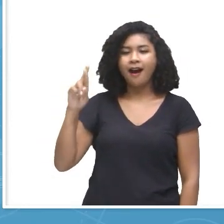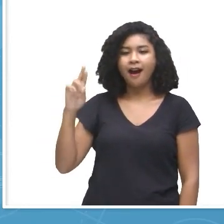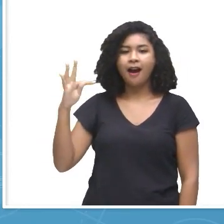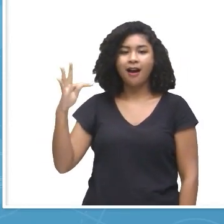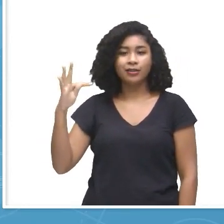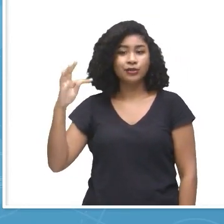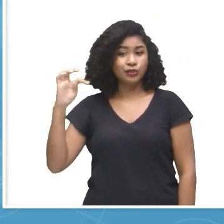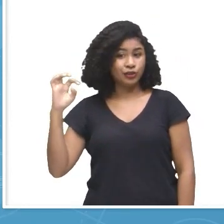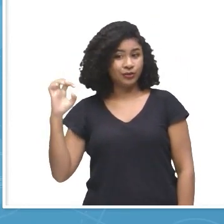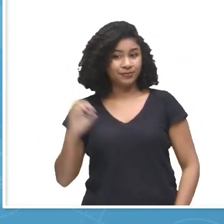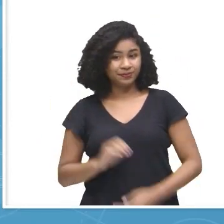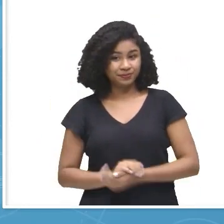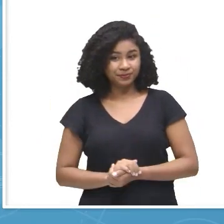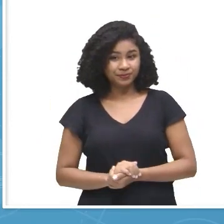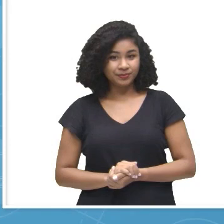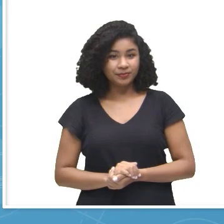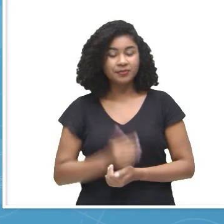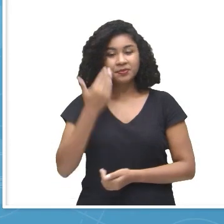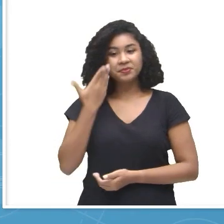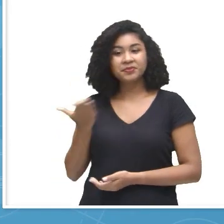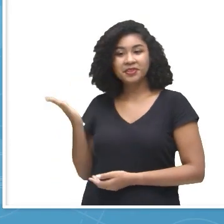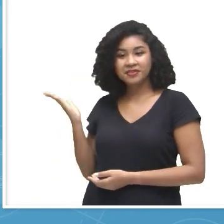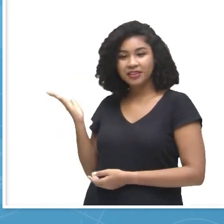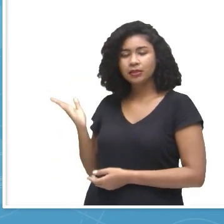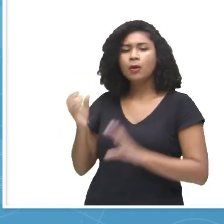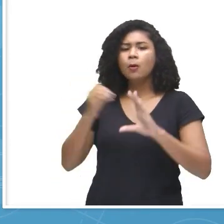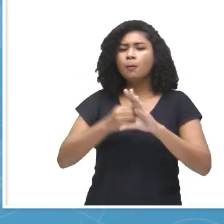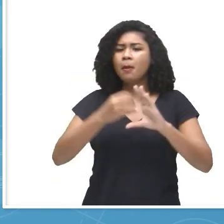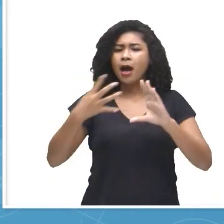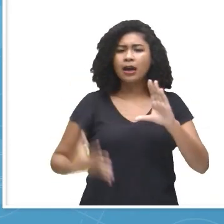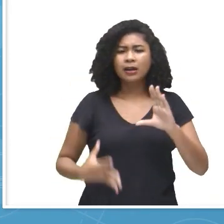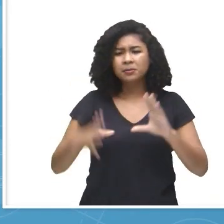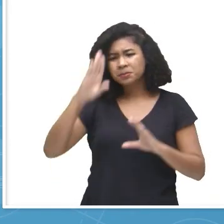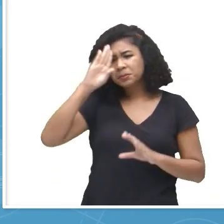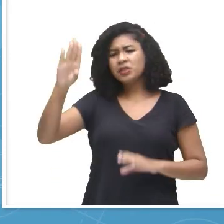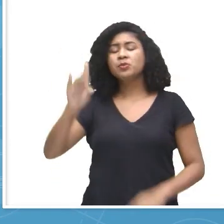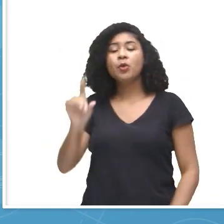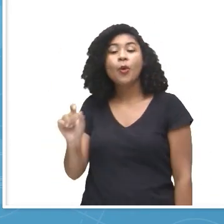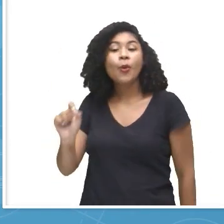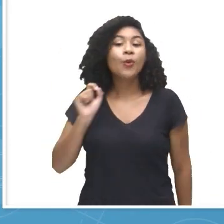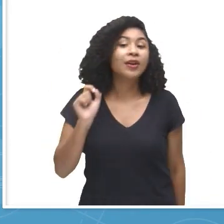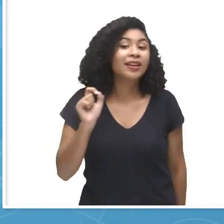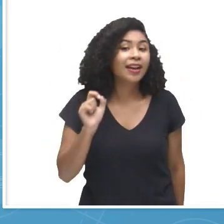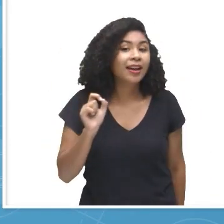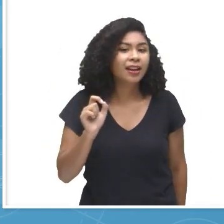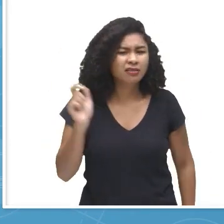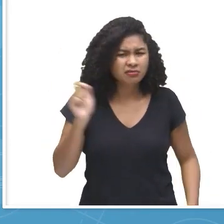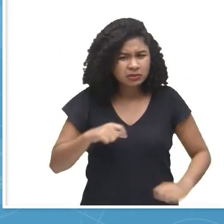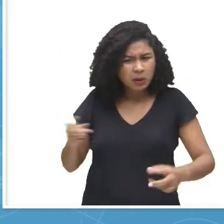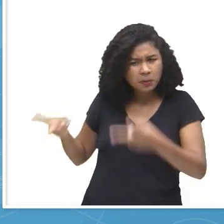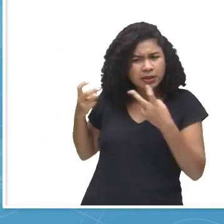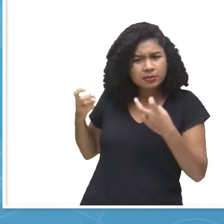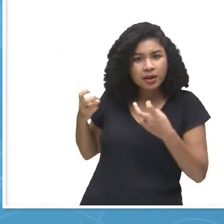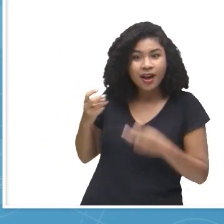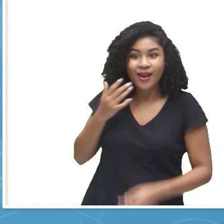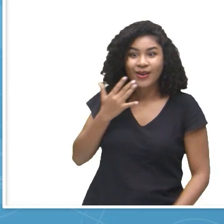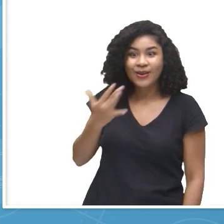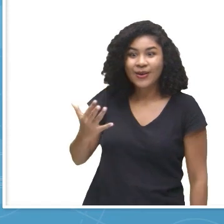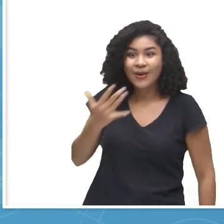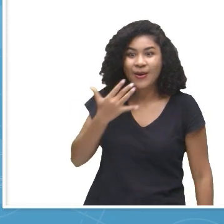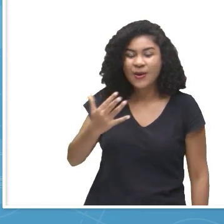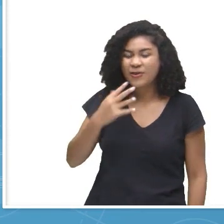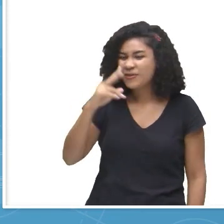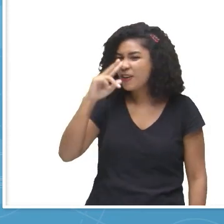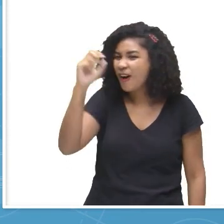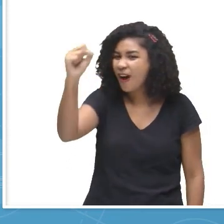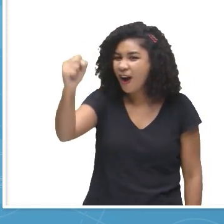artísticas da pop art e uma característica que a gente de cara já percebe. Gente, como esse negócio é colorido, né? Olha que